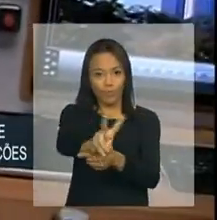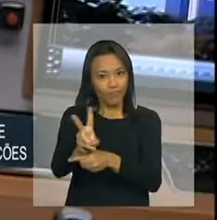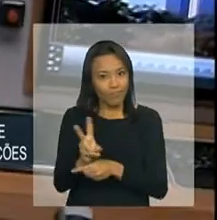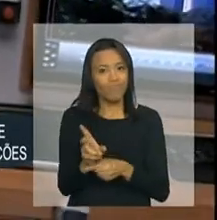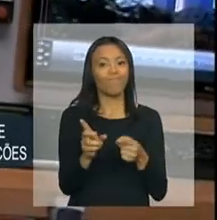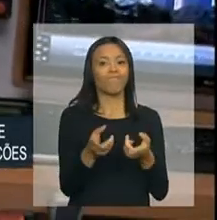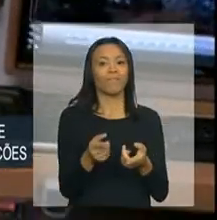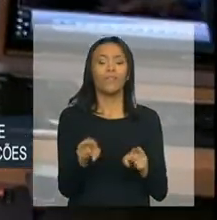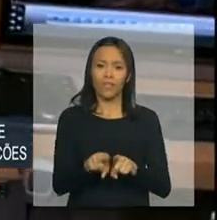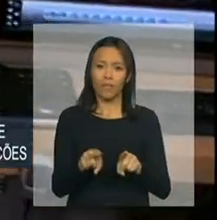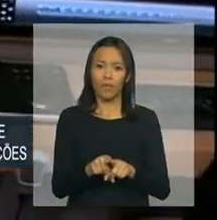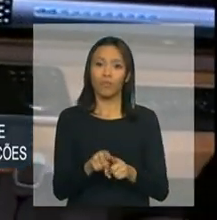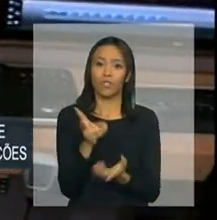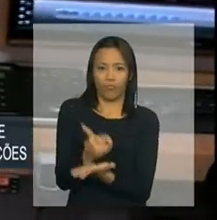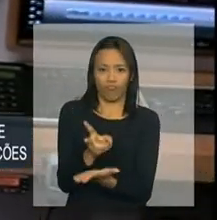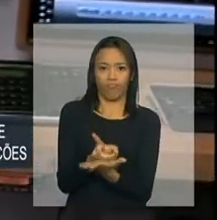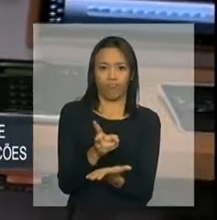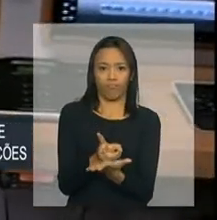centros